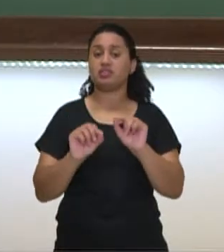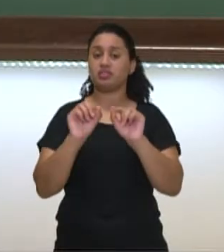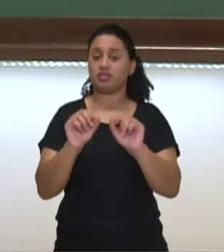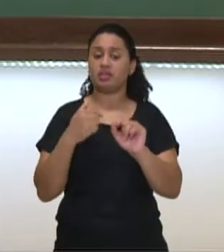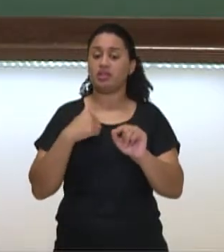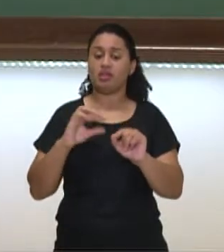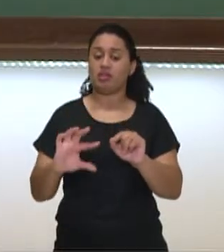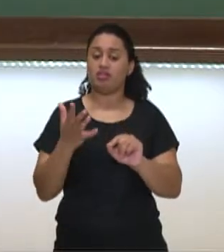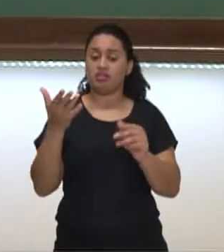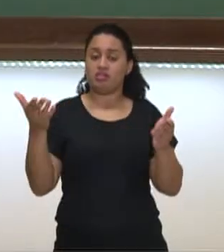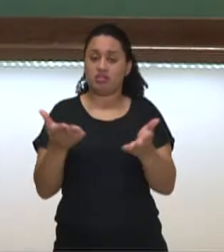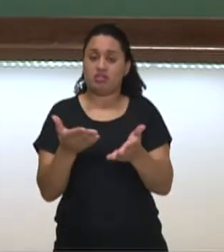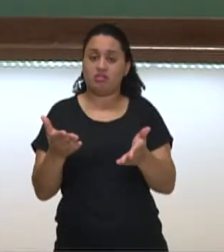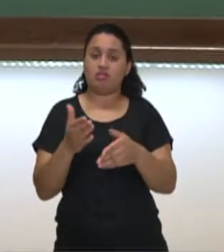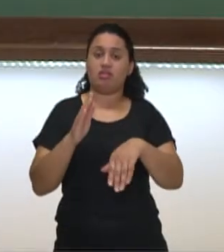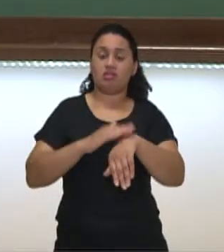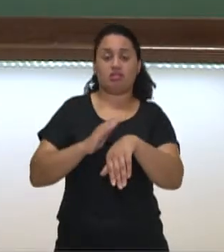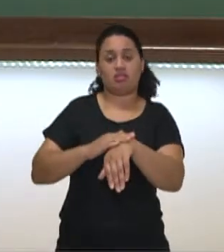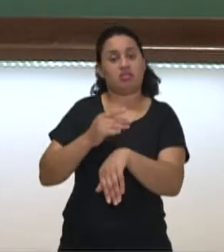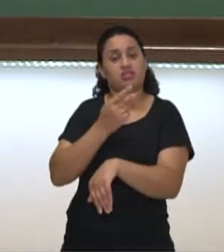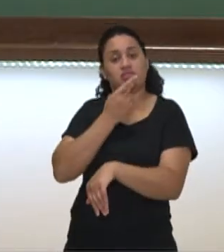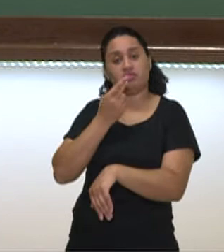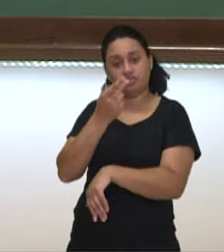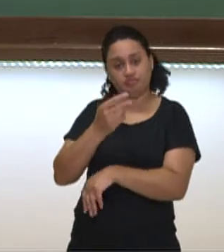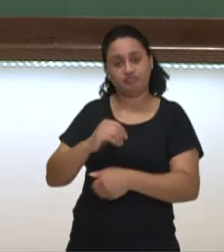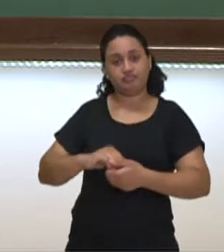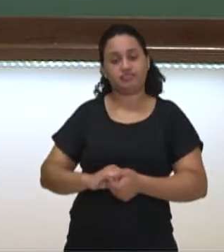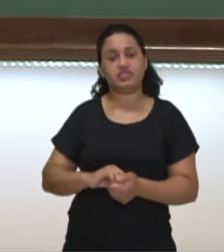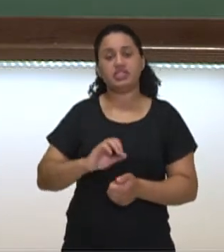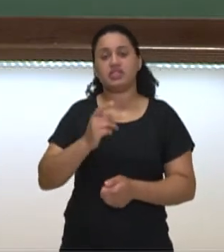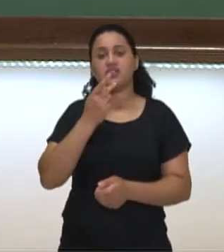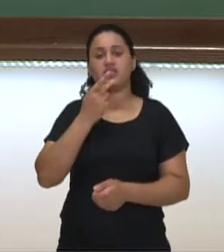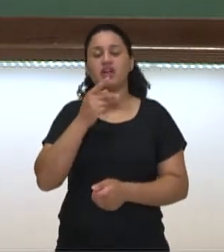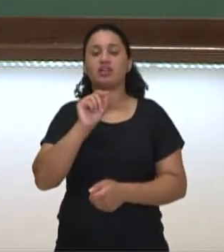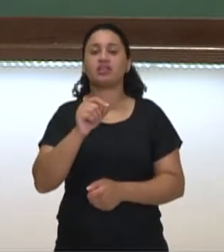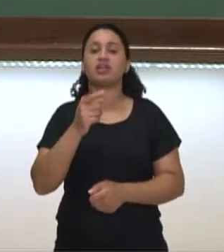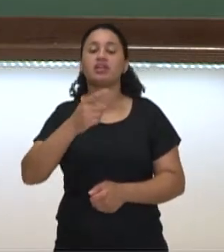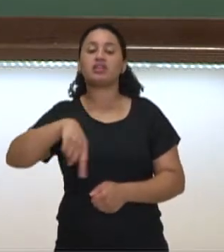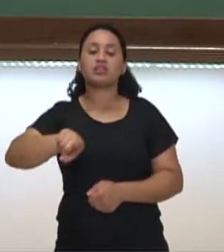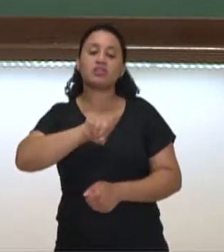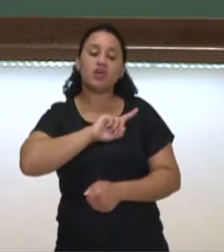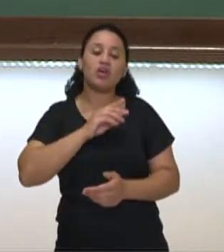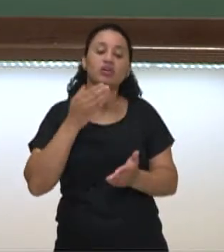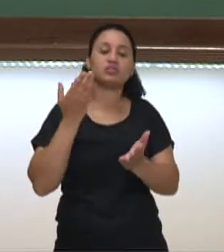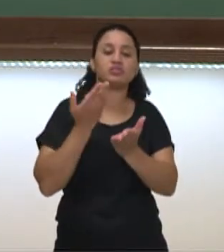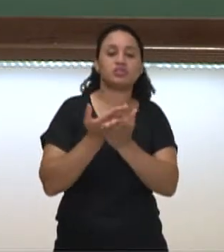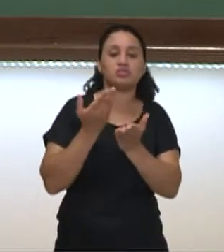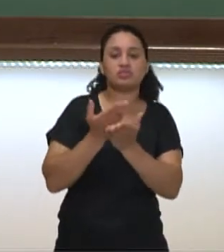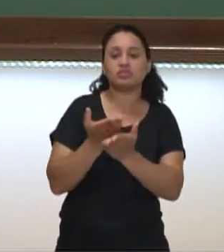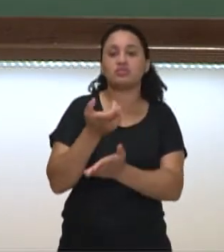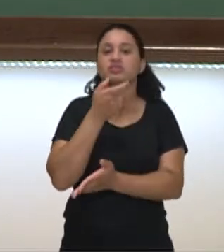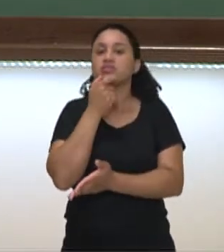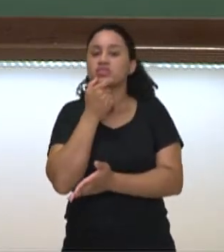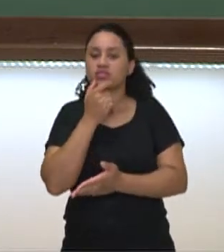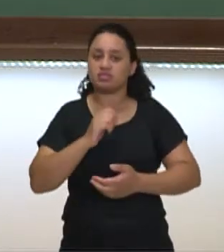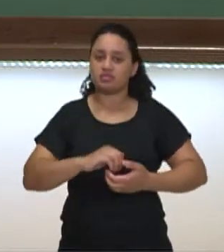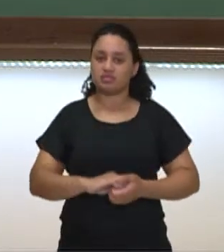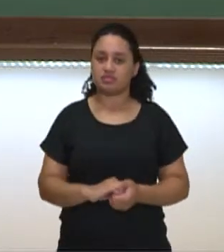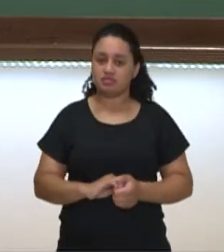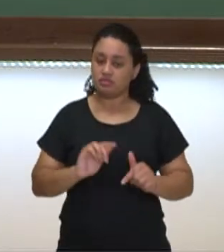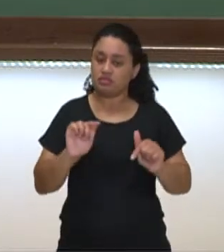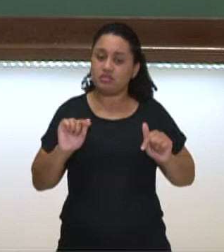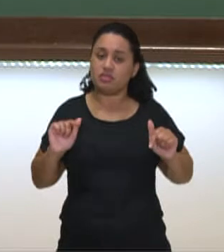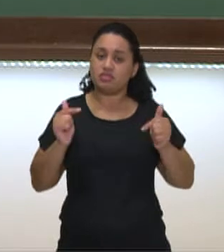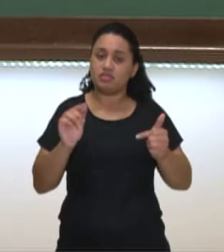estão acontecendo justamente no momento que estamos falando. Se eu digo assim para vocês, estamos estudando inglês. A ação